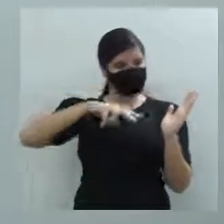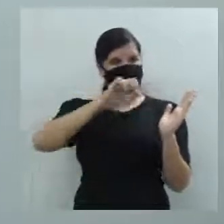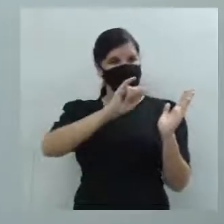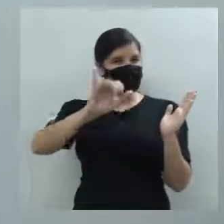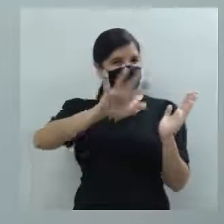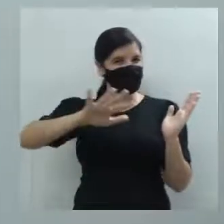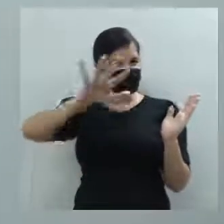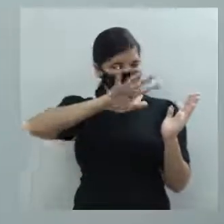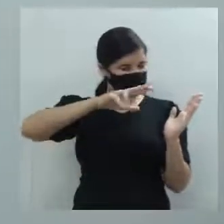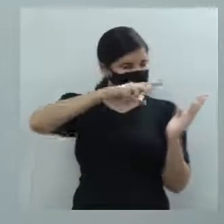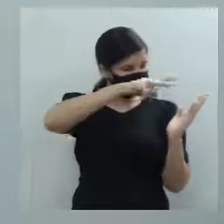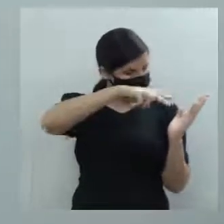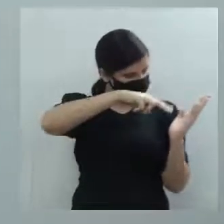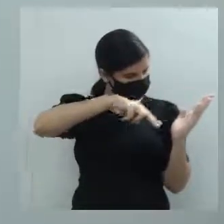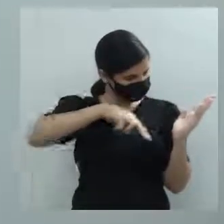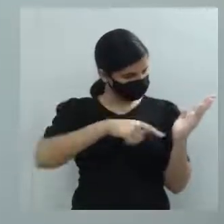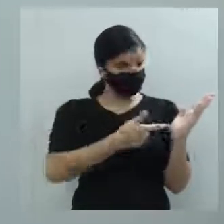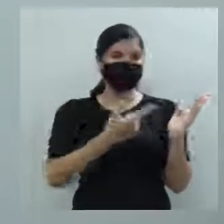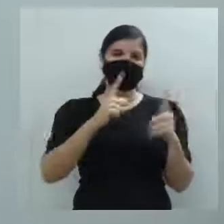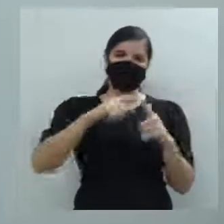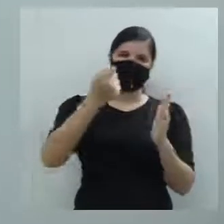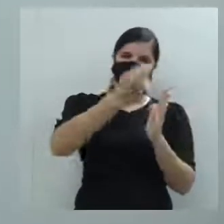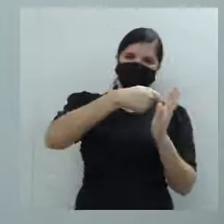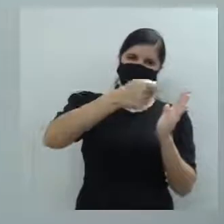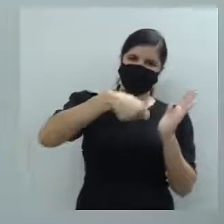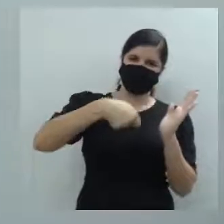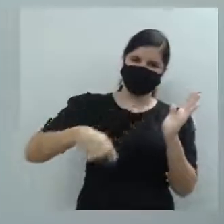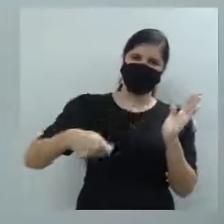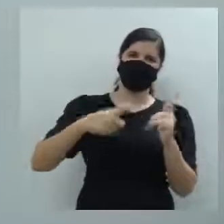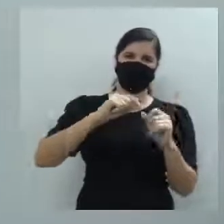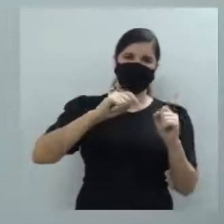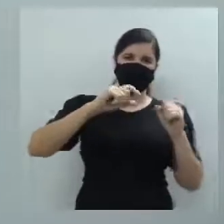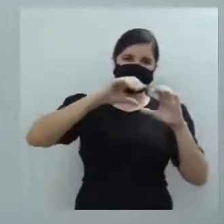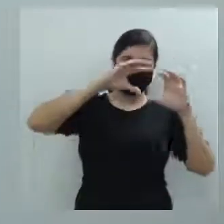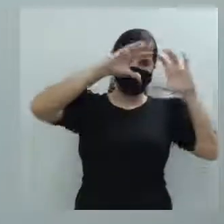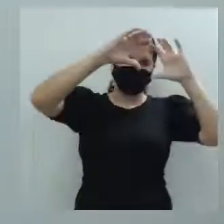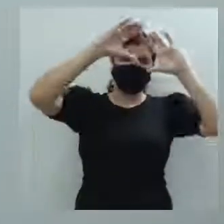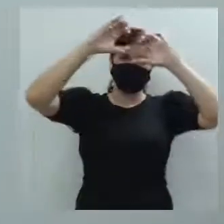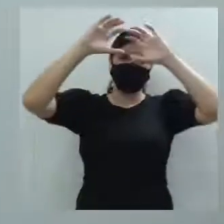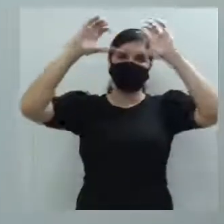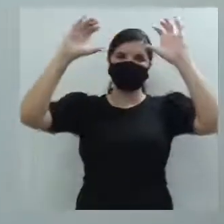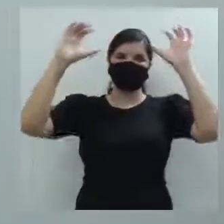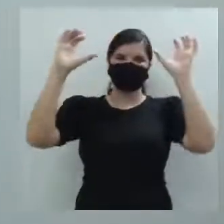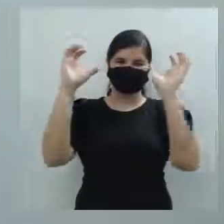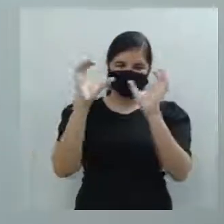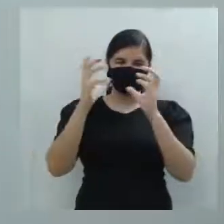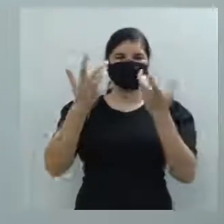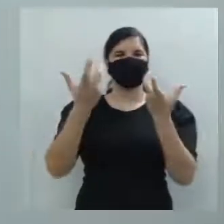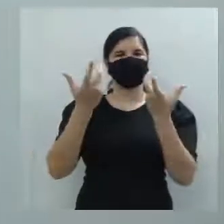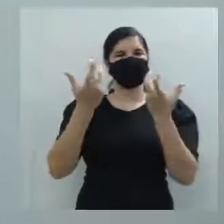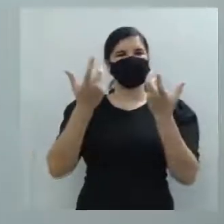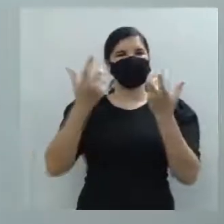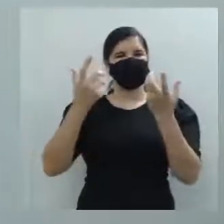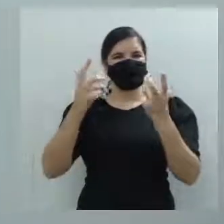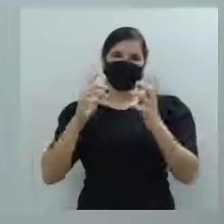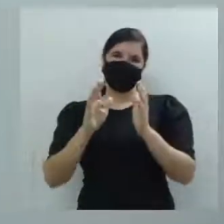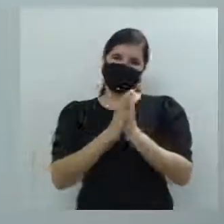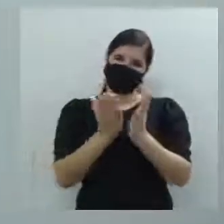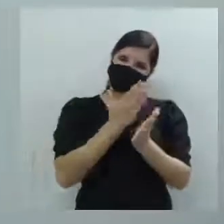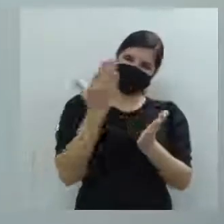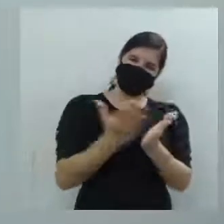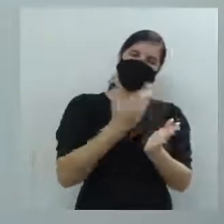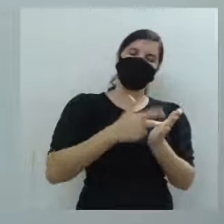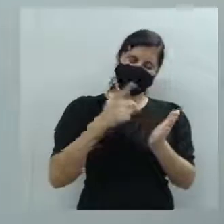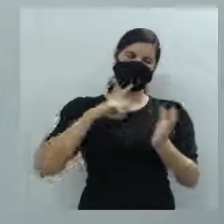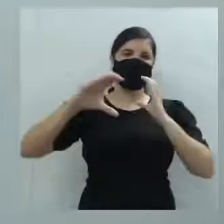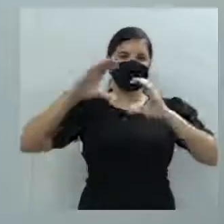texto escrito, que vocês conhecem, aqueles balãozinhos que nós temos, certo? Em quadrinho, em gibi,